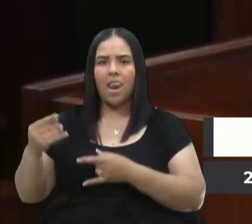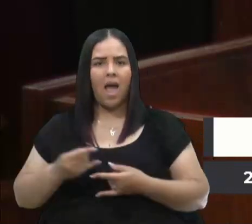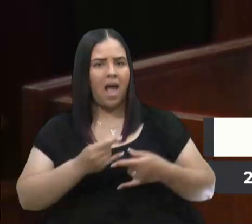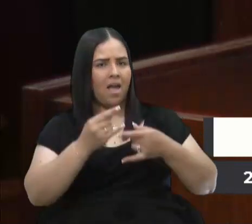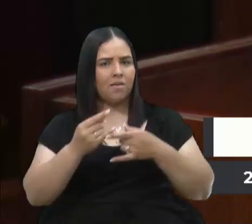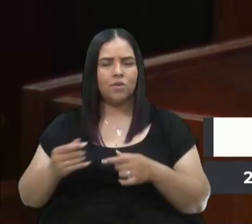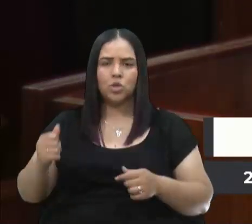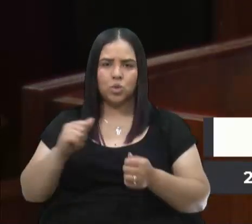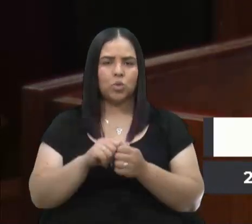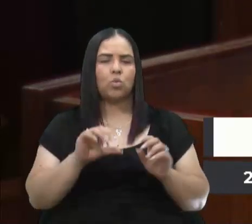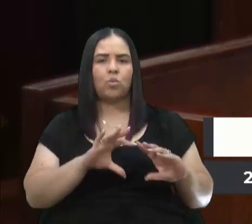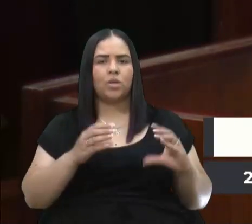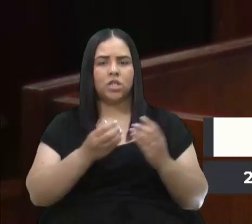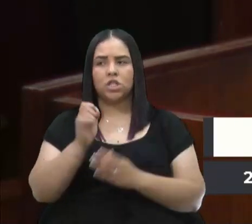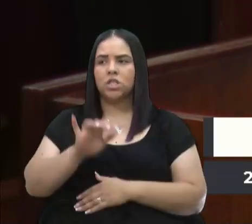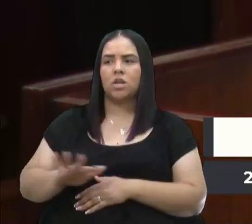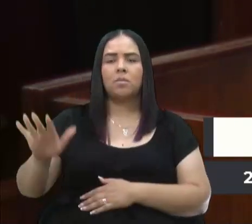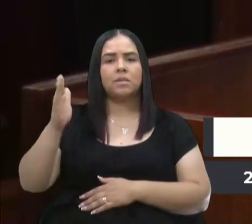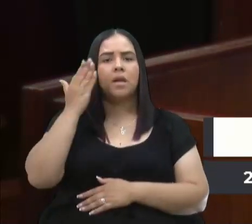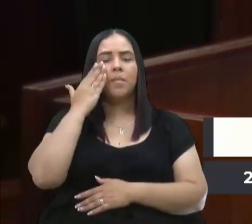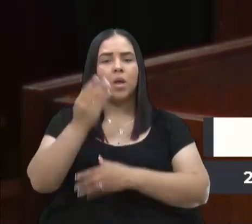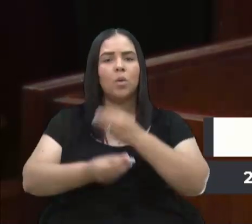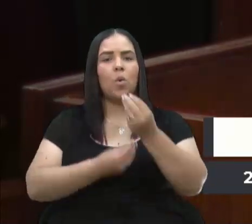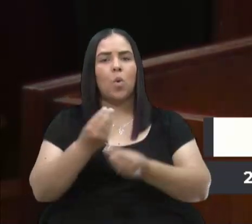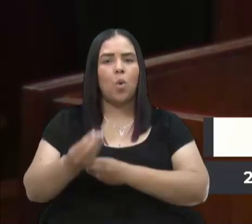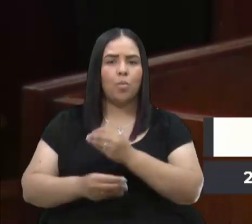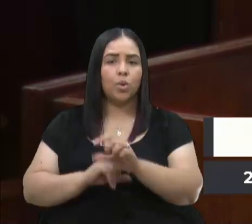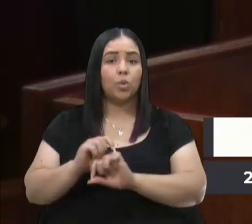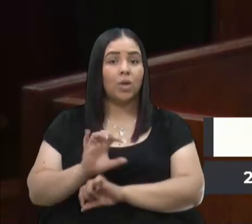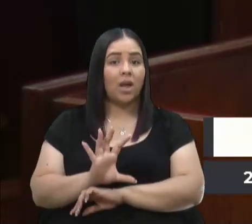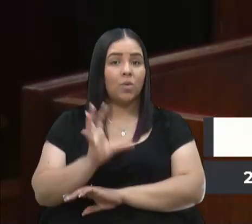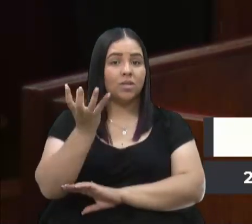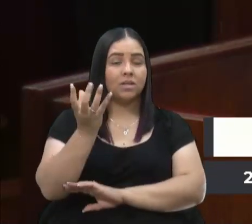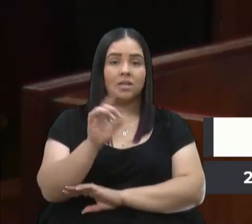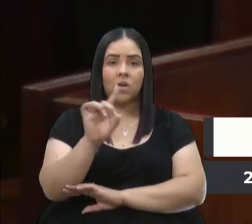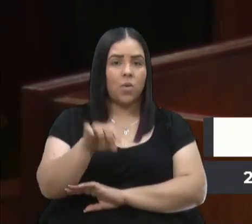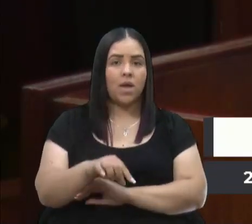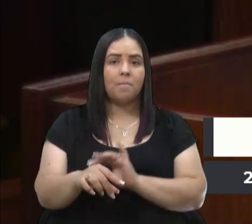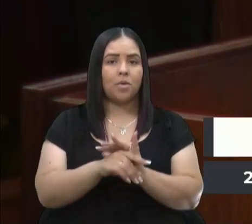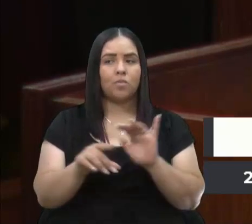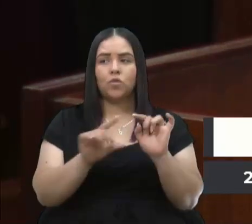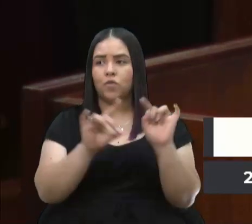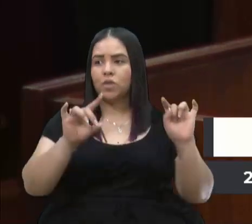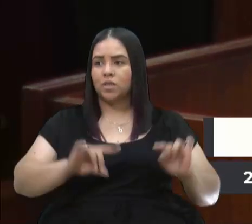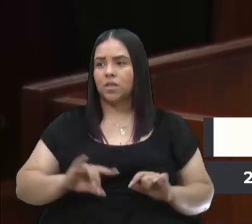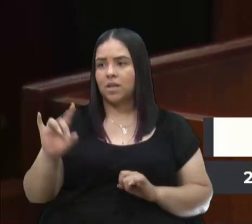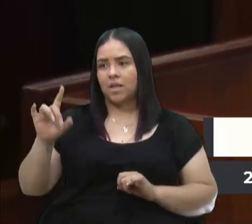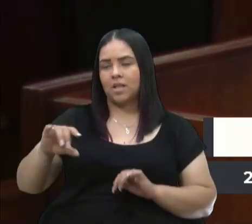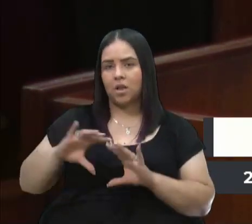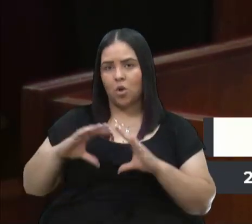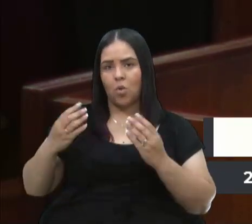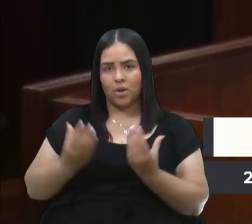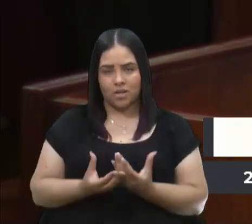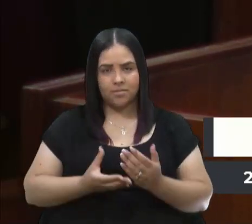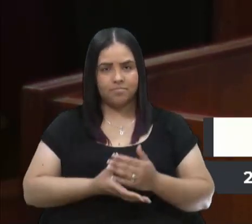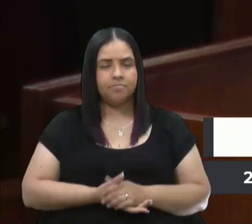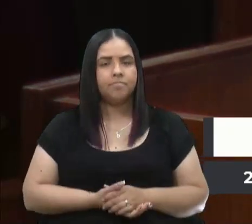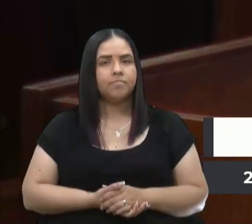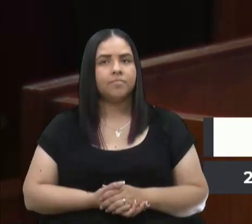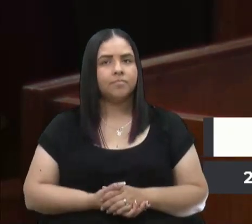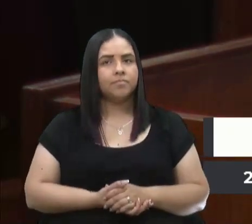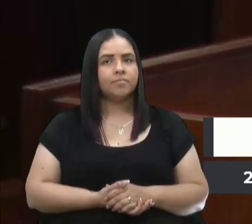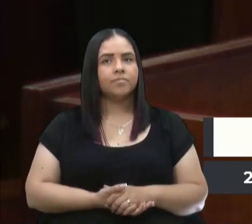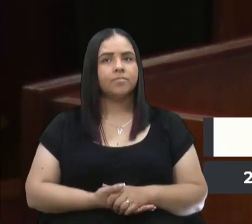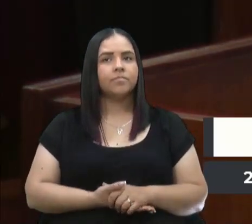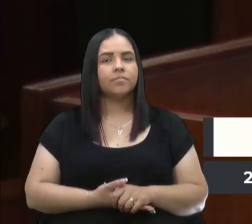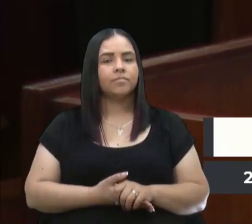comunidade em geral poder se apropriar dessa situação, que não é uma situação de servidores, é uma situação da nossa comunidade. Hoje